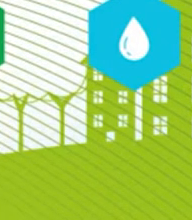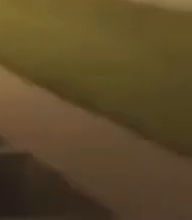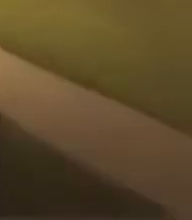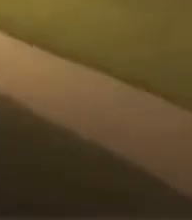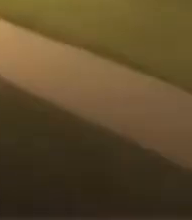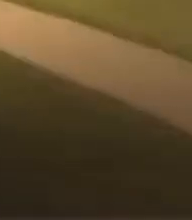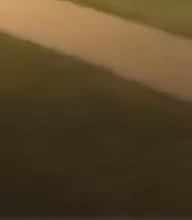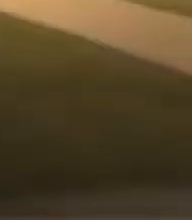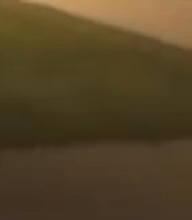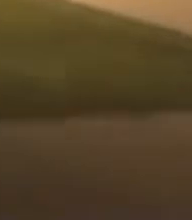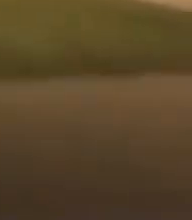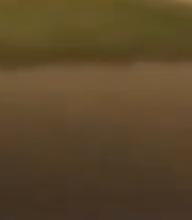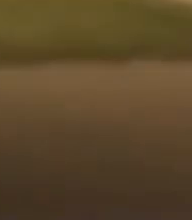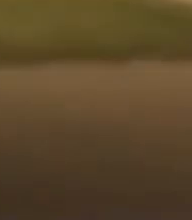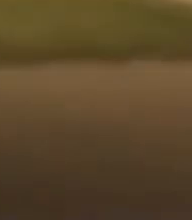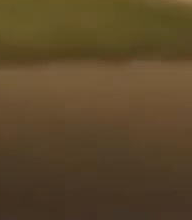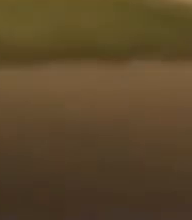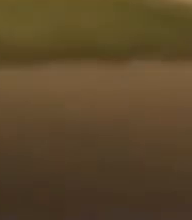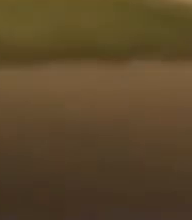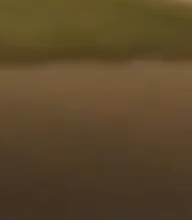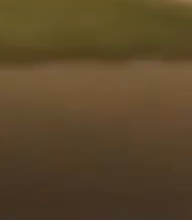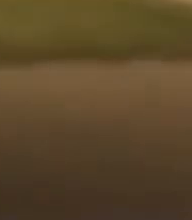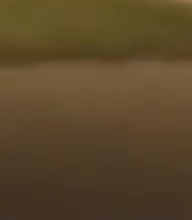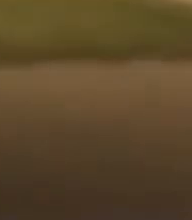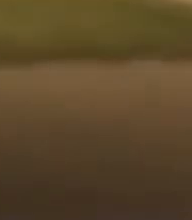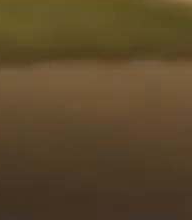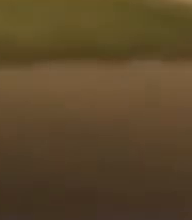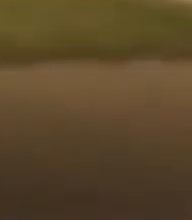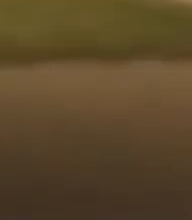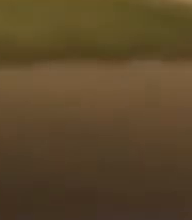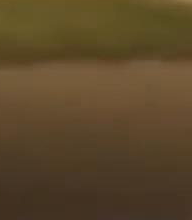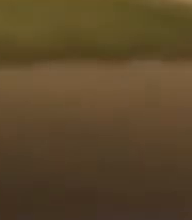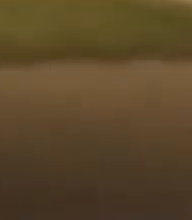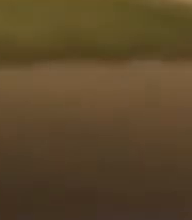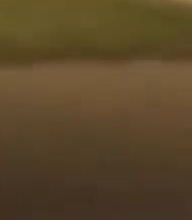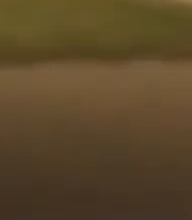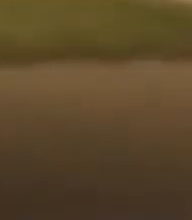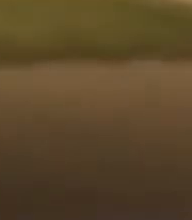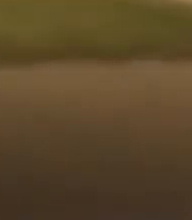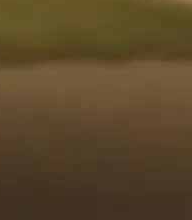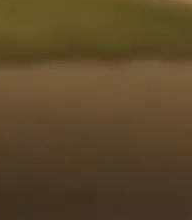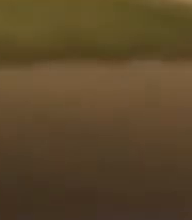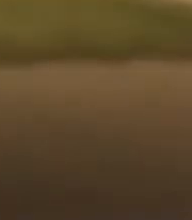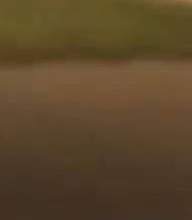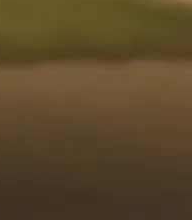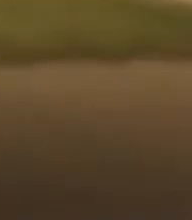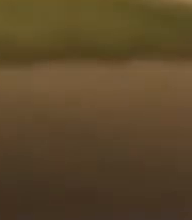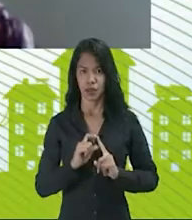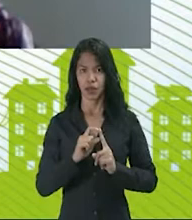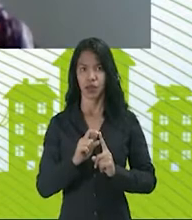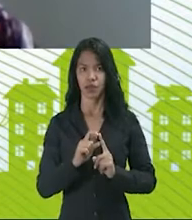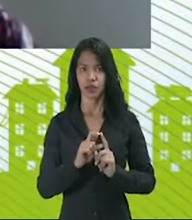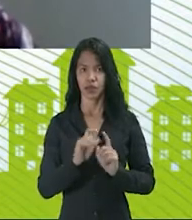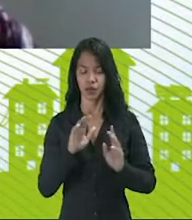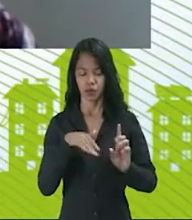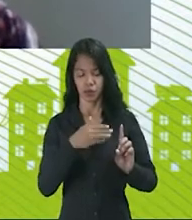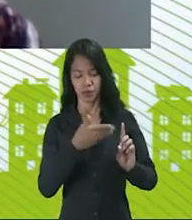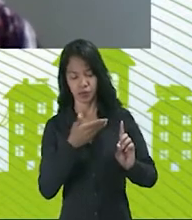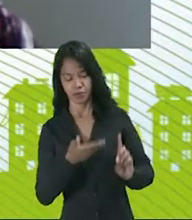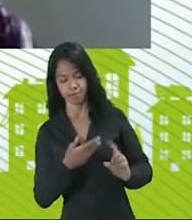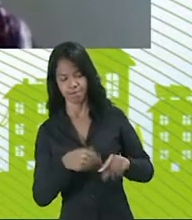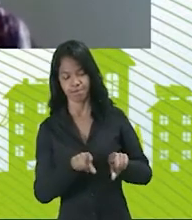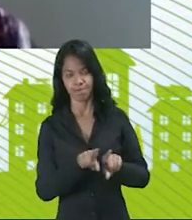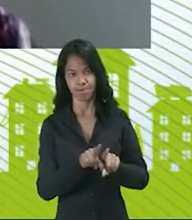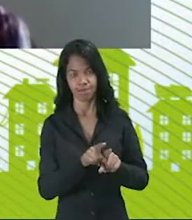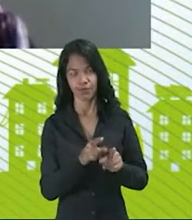Ambiental, foi realizado de forma digital e transmitido ao vivo pelo canal do STJ no YouTube. O objetivo foi